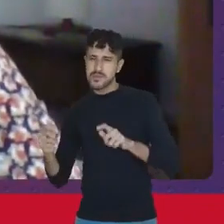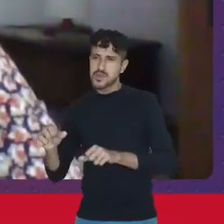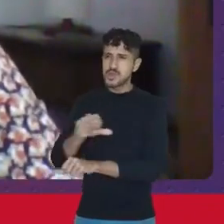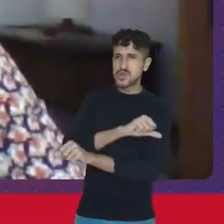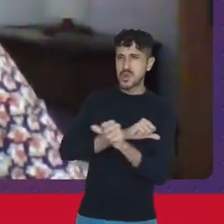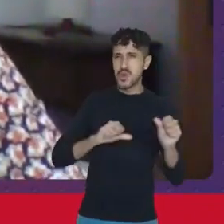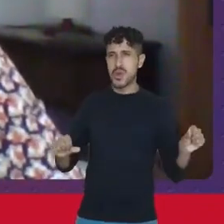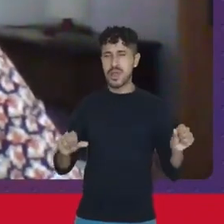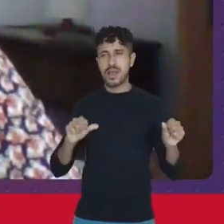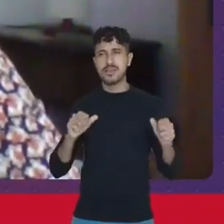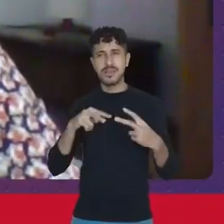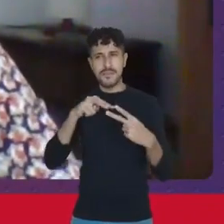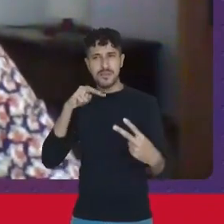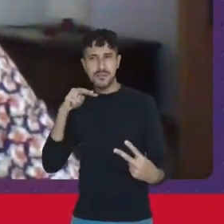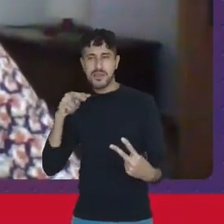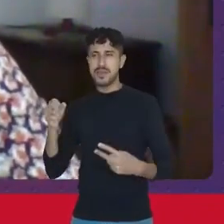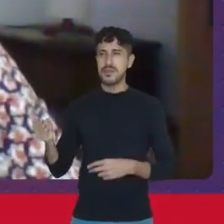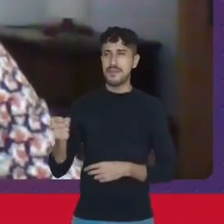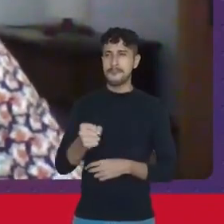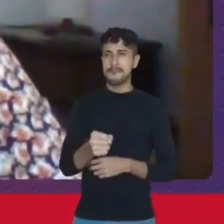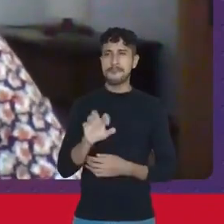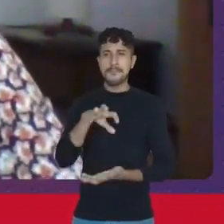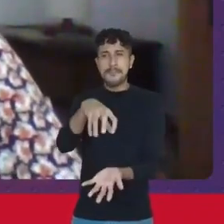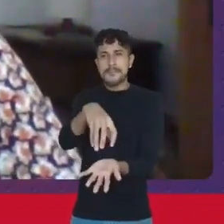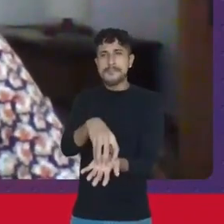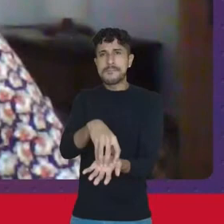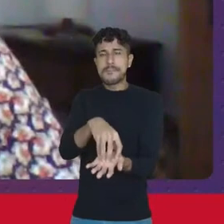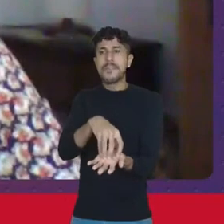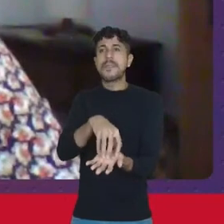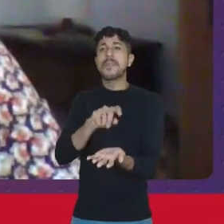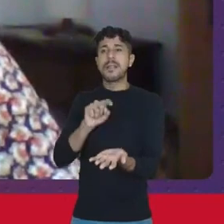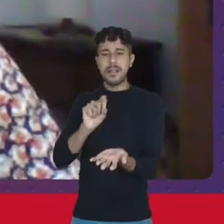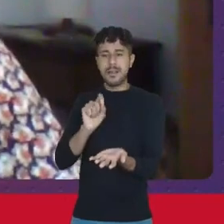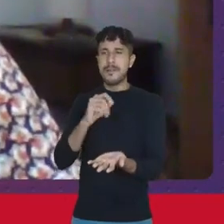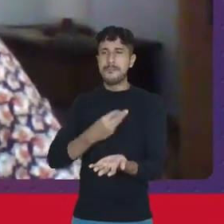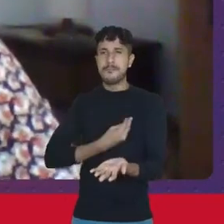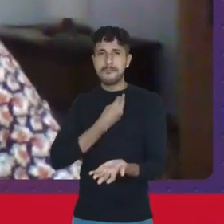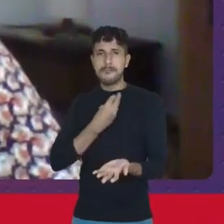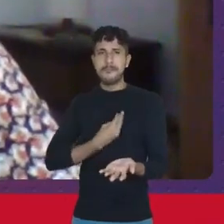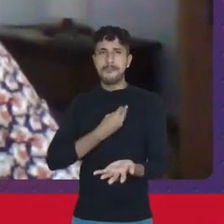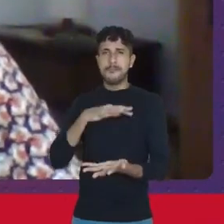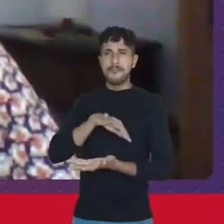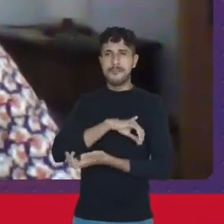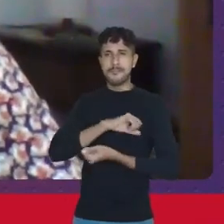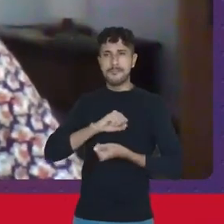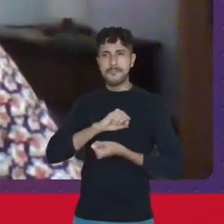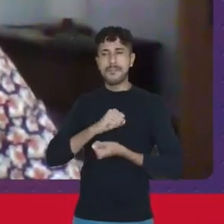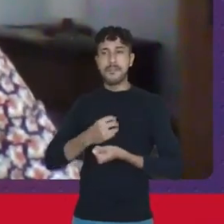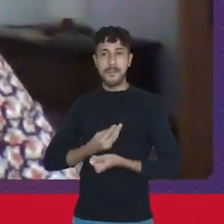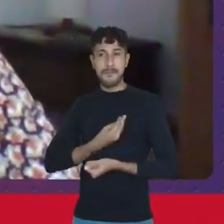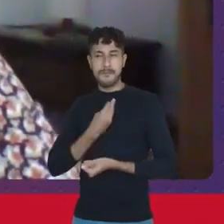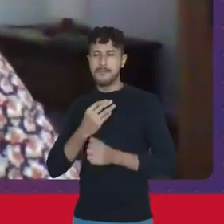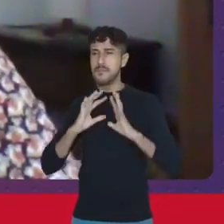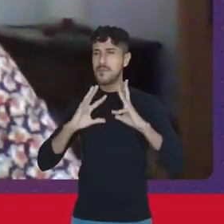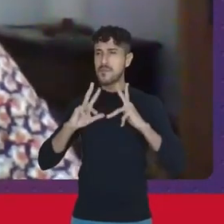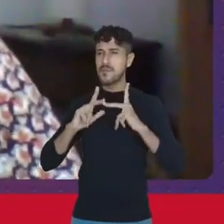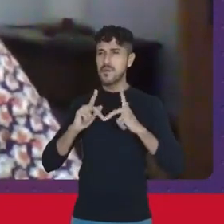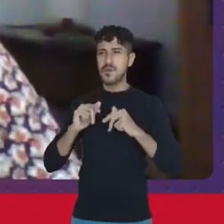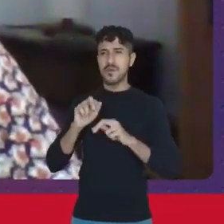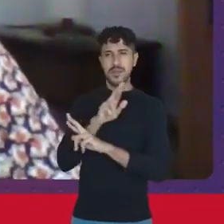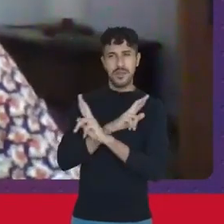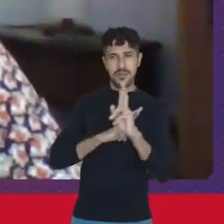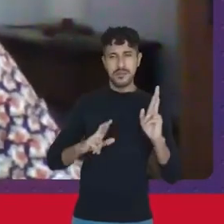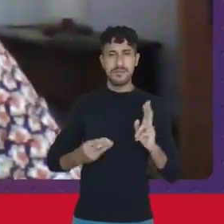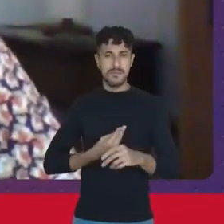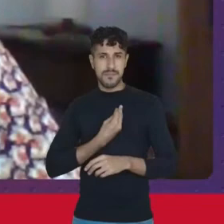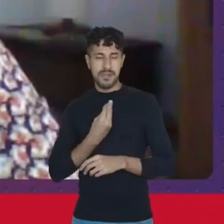essa lógica, colocar no centro a vida, a sustentabilidade da vida e tudo aquilo que se refere